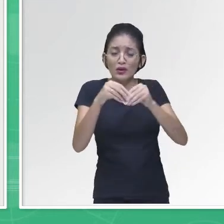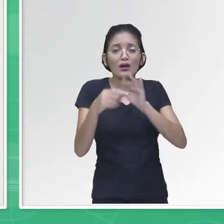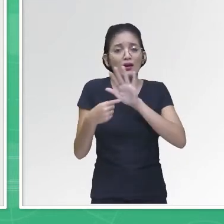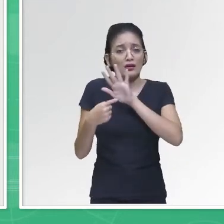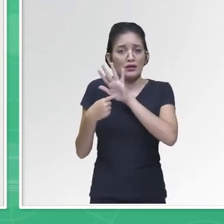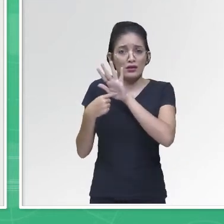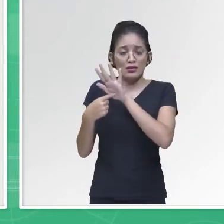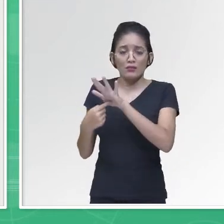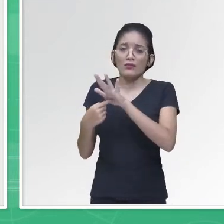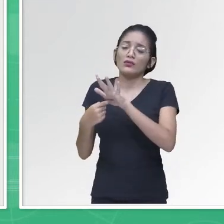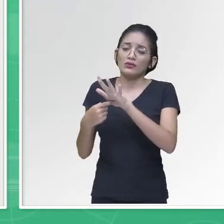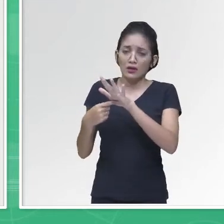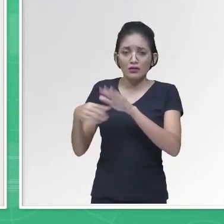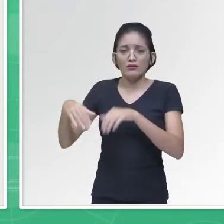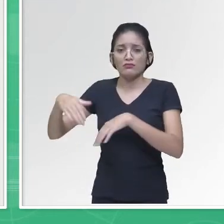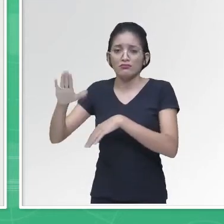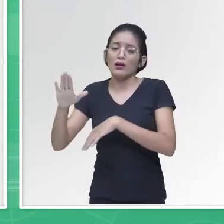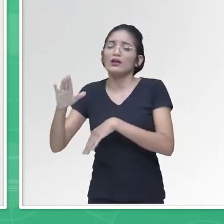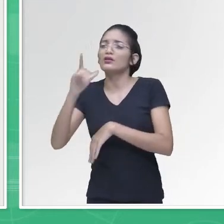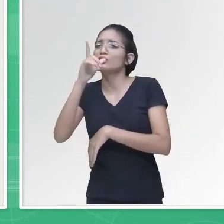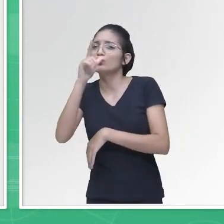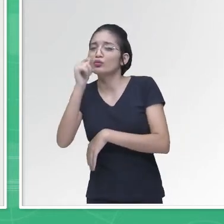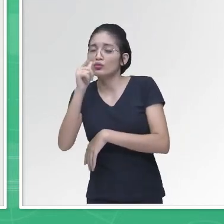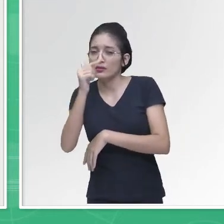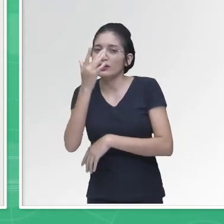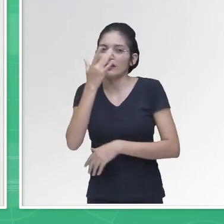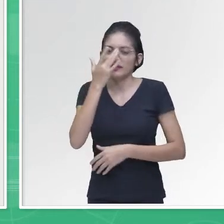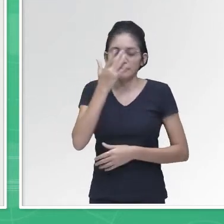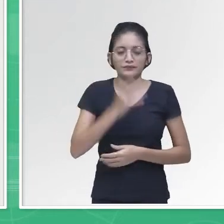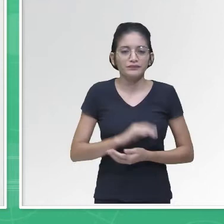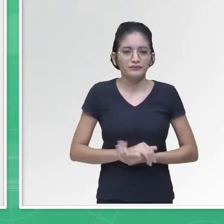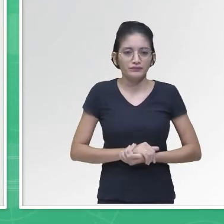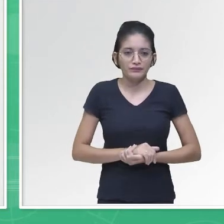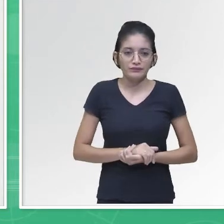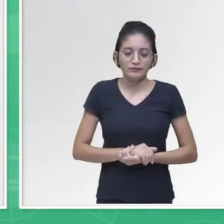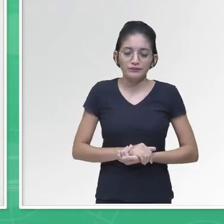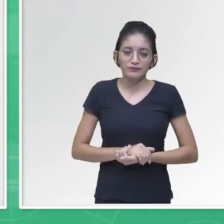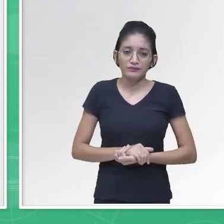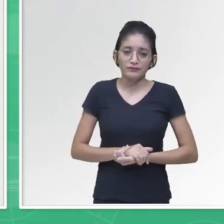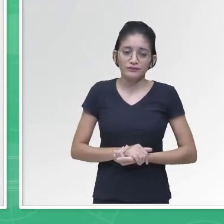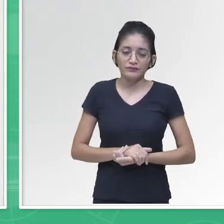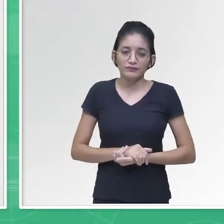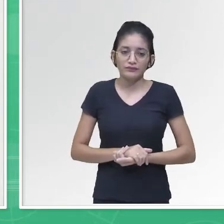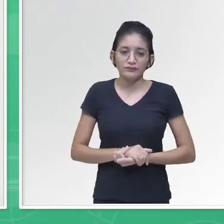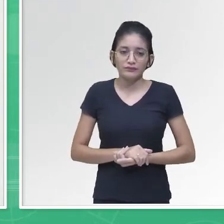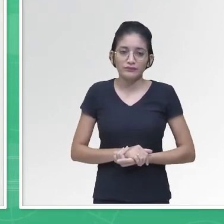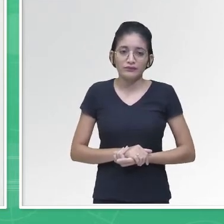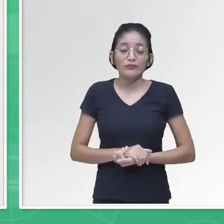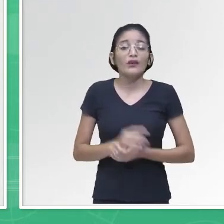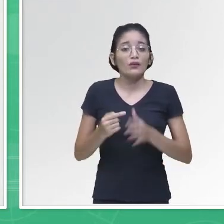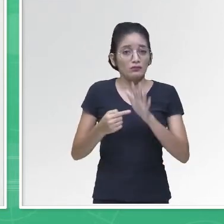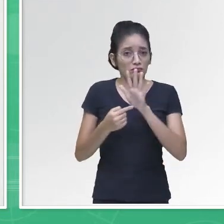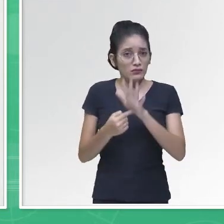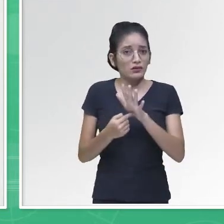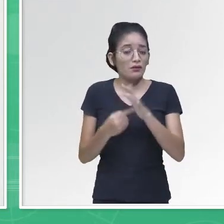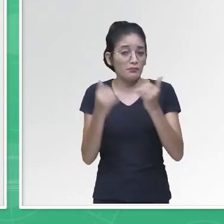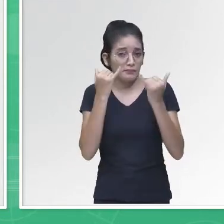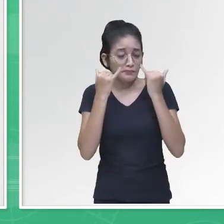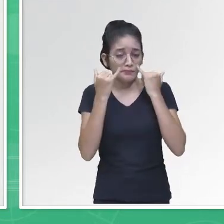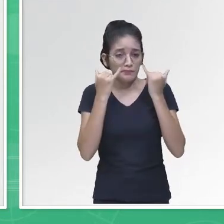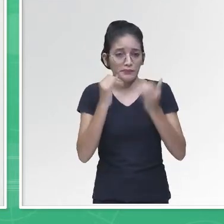pelo coeficiente de solubilidade. Eu vou precisar colocar essa informação aqui, tá? Que